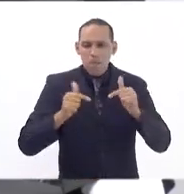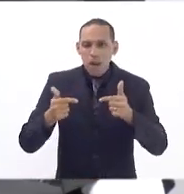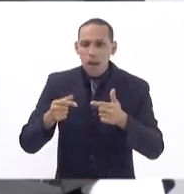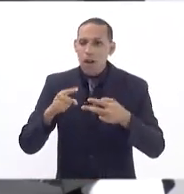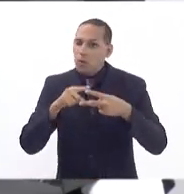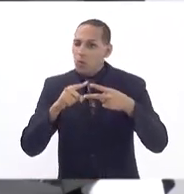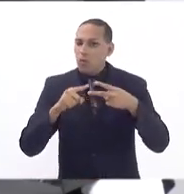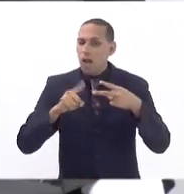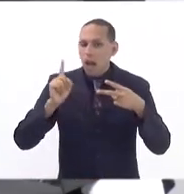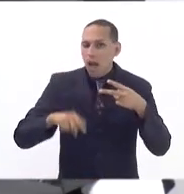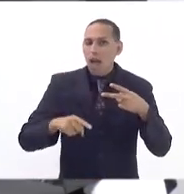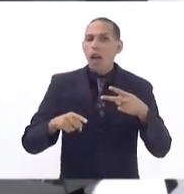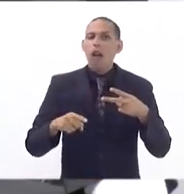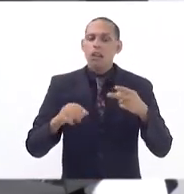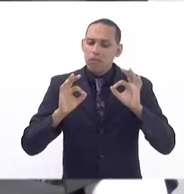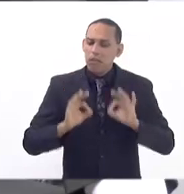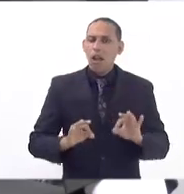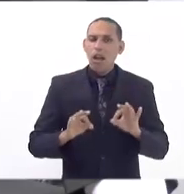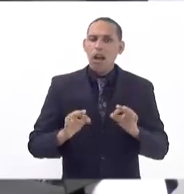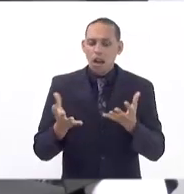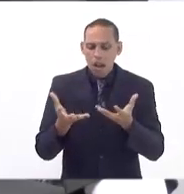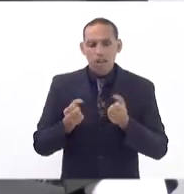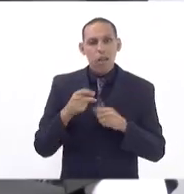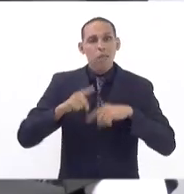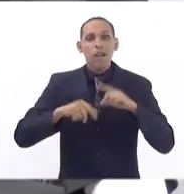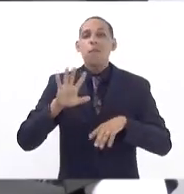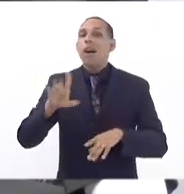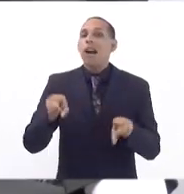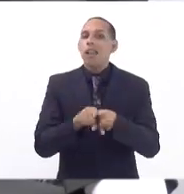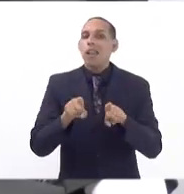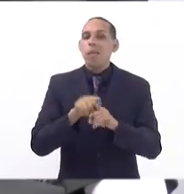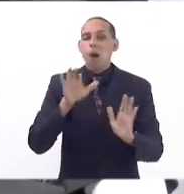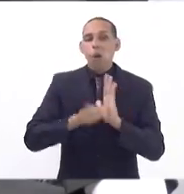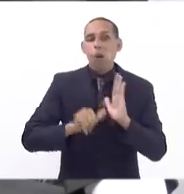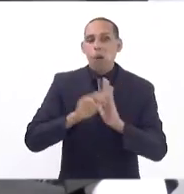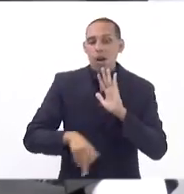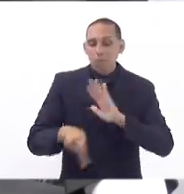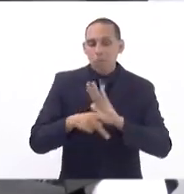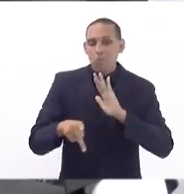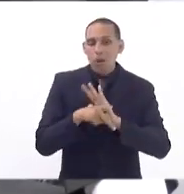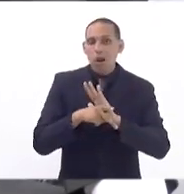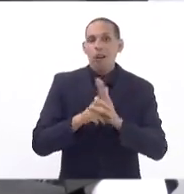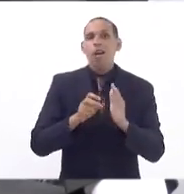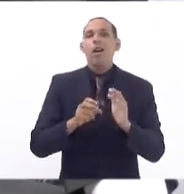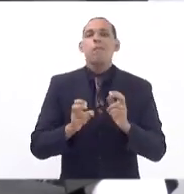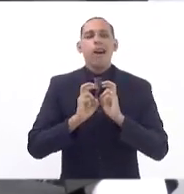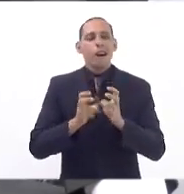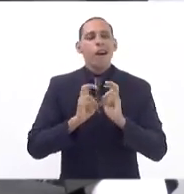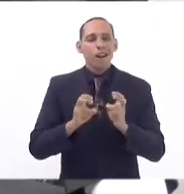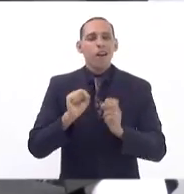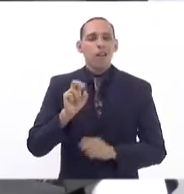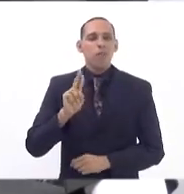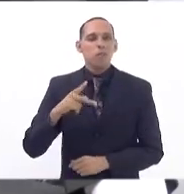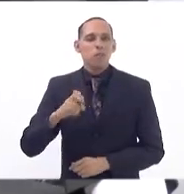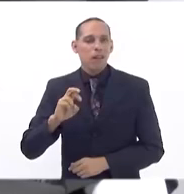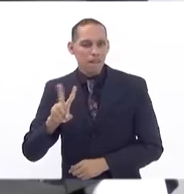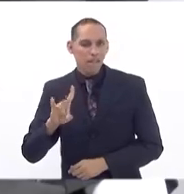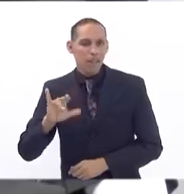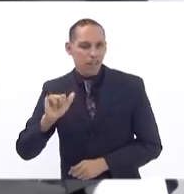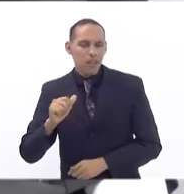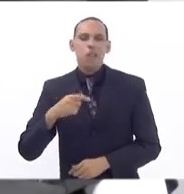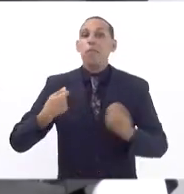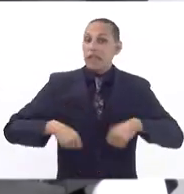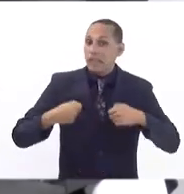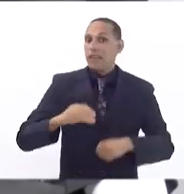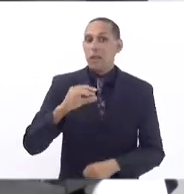reciclador Hoje ele recebe Então nesse material que é Furtado ou da SuperVia Então essa cautela Tem que existir tem que ter o CPF lá